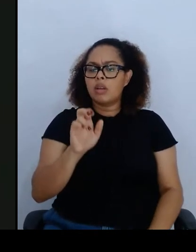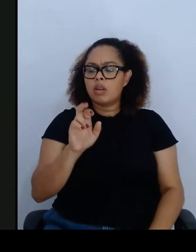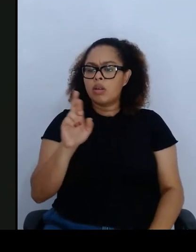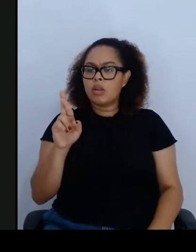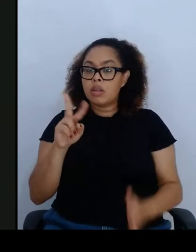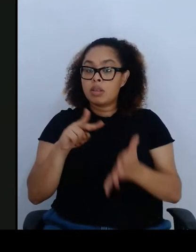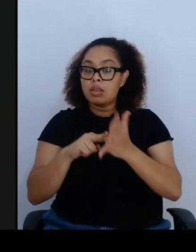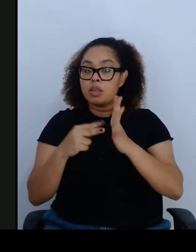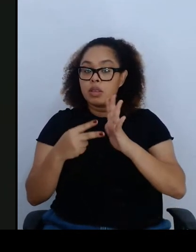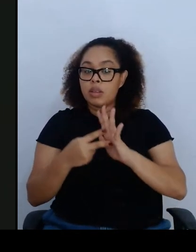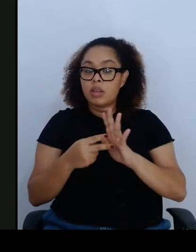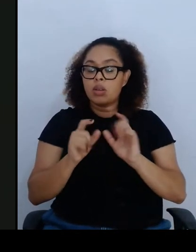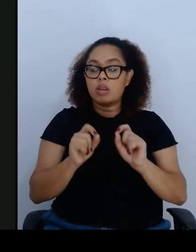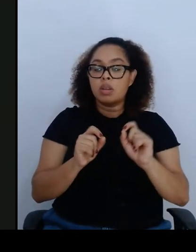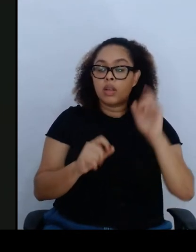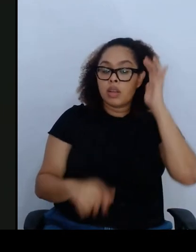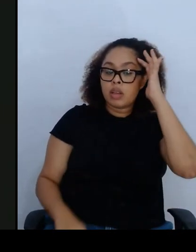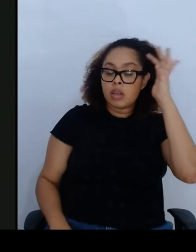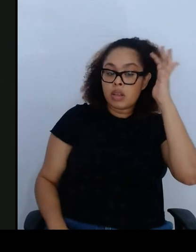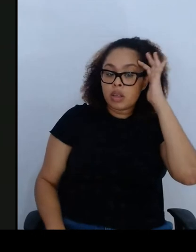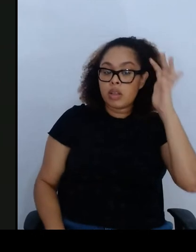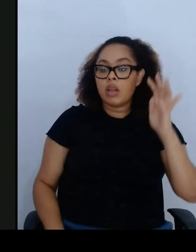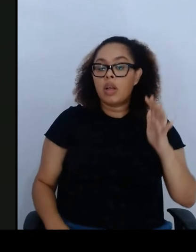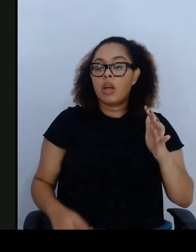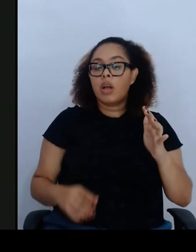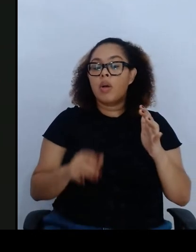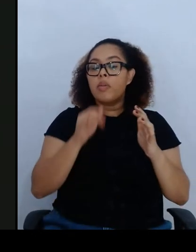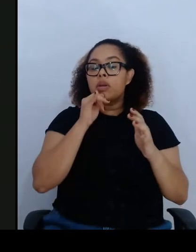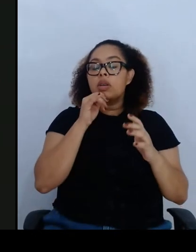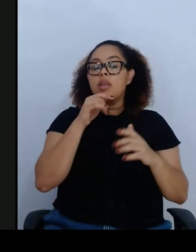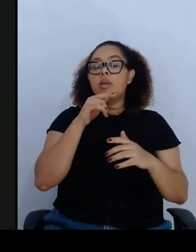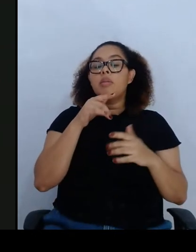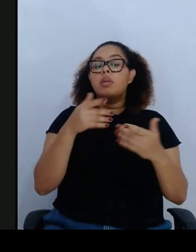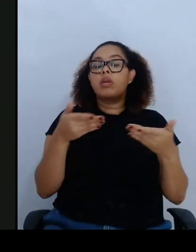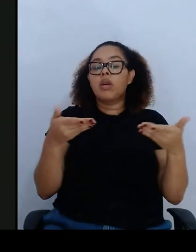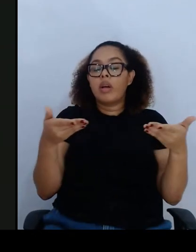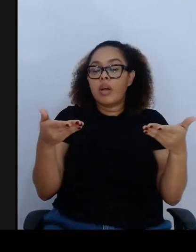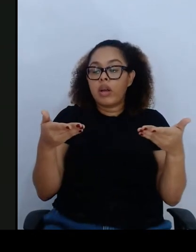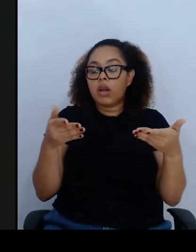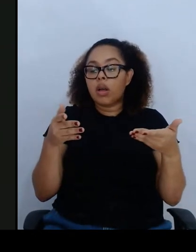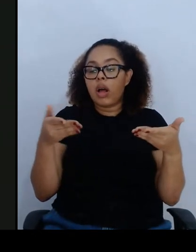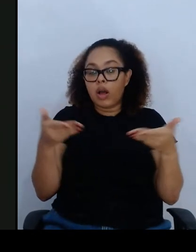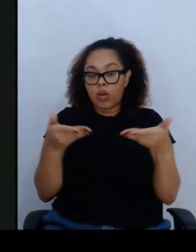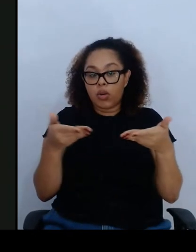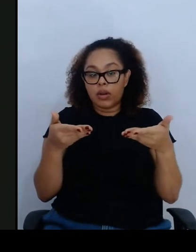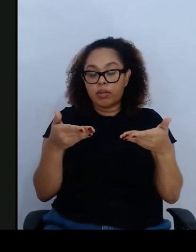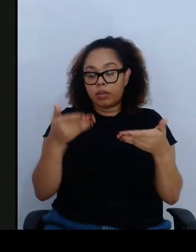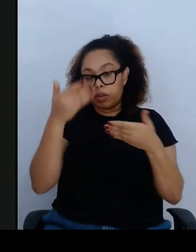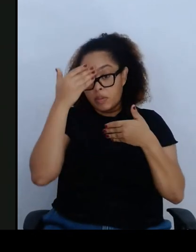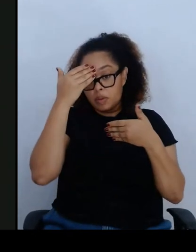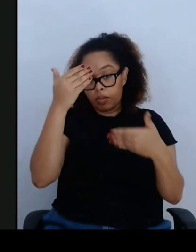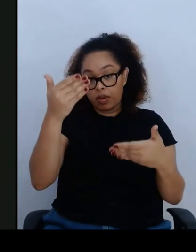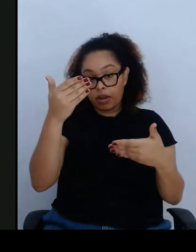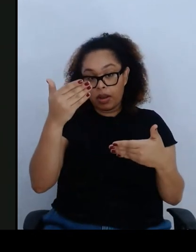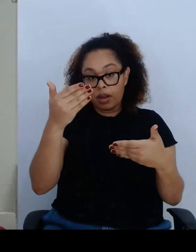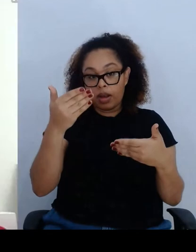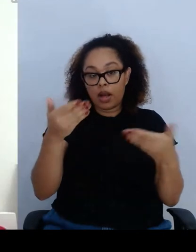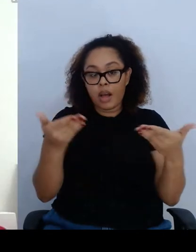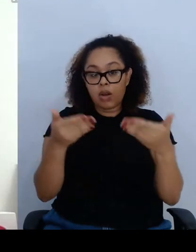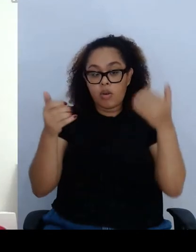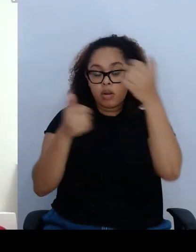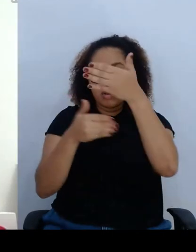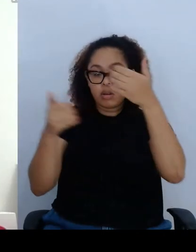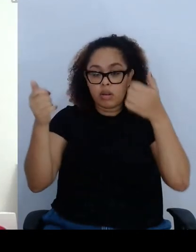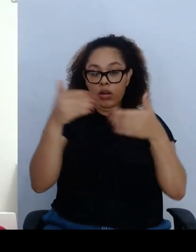a teoria Clear e a história Clear atualmente é isso muito obrigado começou Para de compartilhar minha tela e